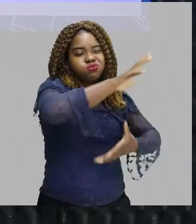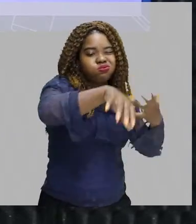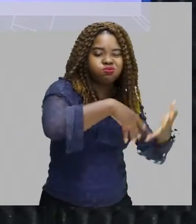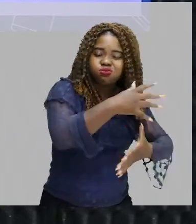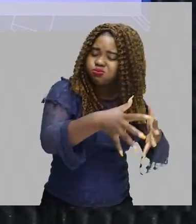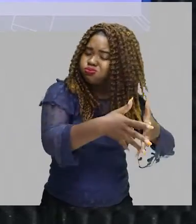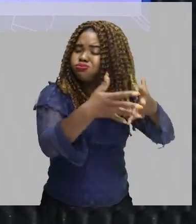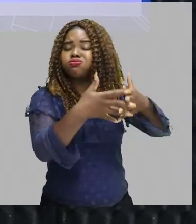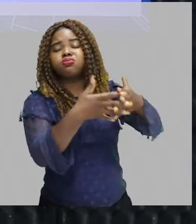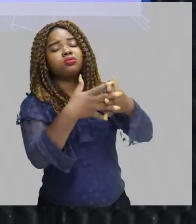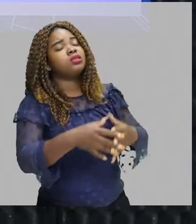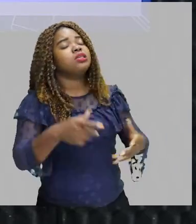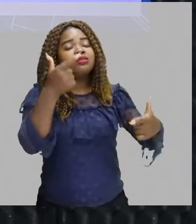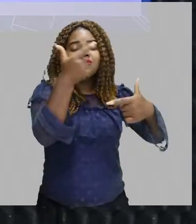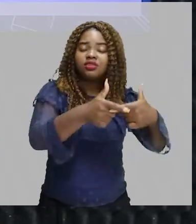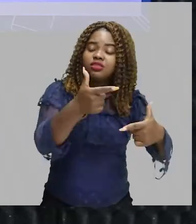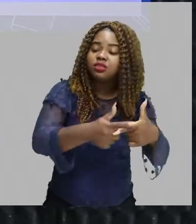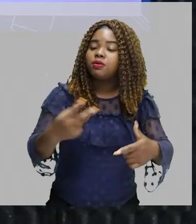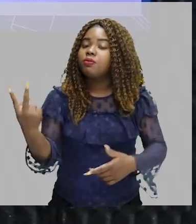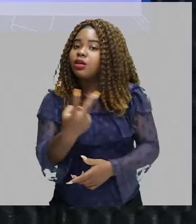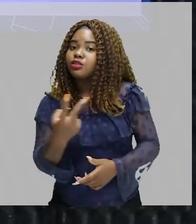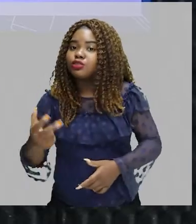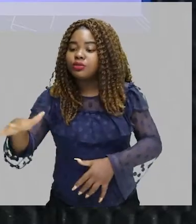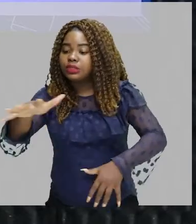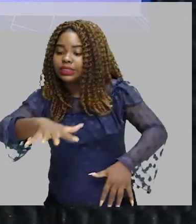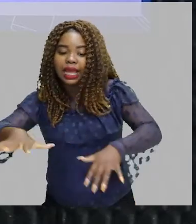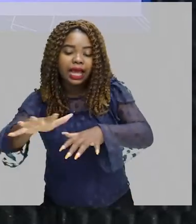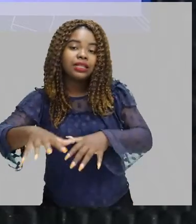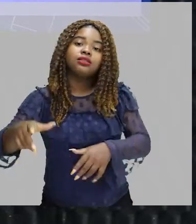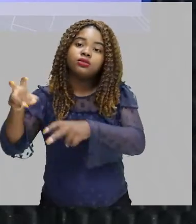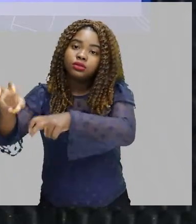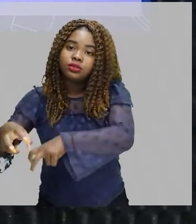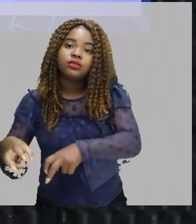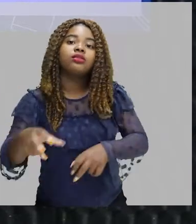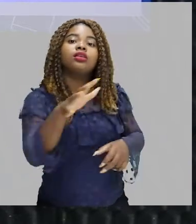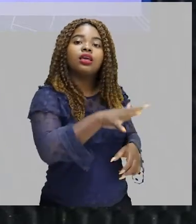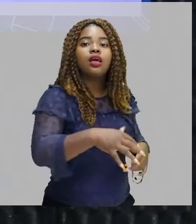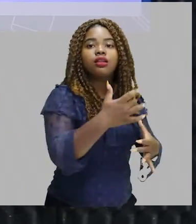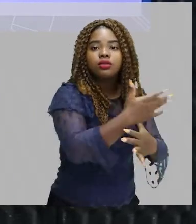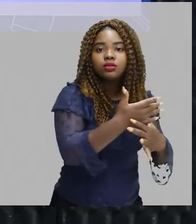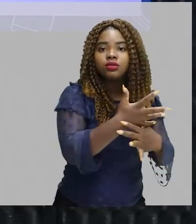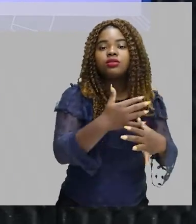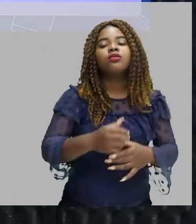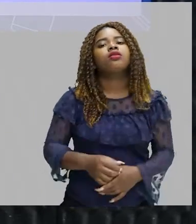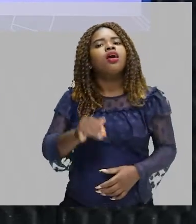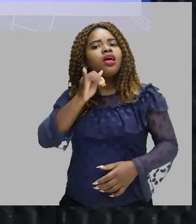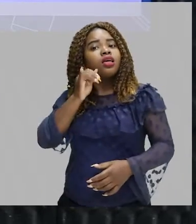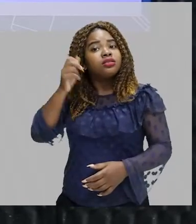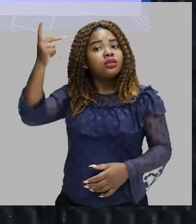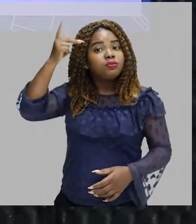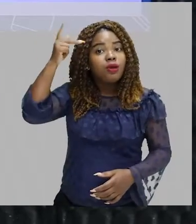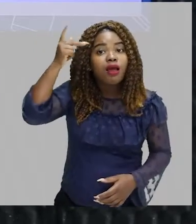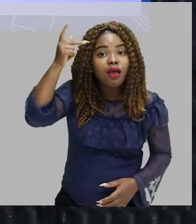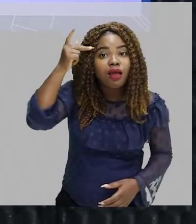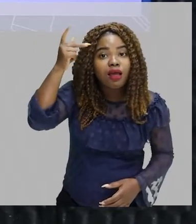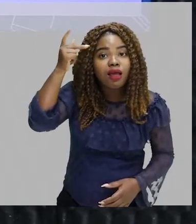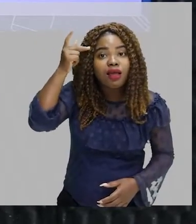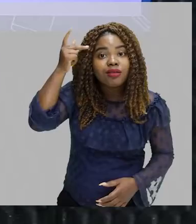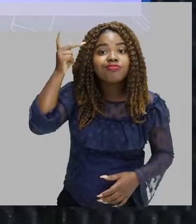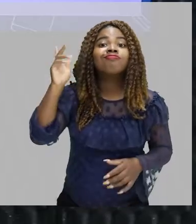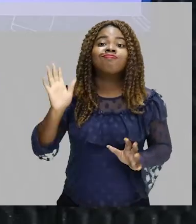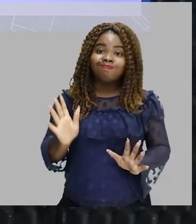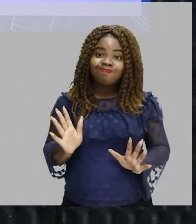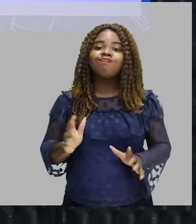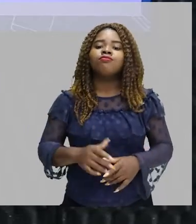problema para ambos os espaços. Eu vou te dar um exemplo aqui, galera, prático, que é, por exemplo, o estado de São Paulo, né? A grande São Paulo, por